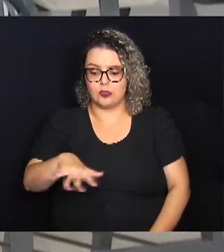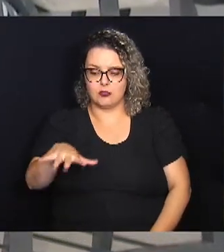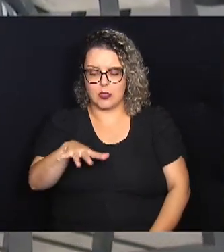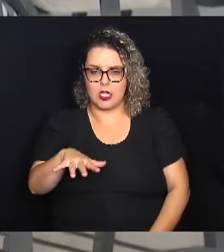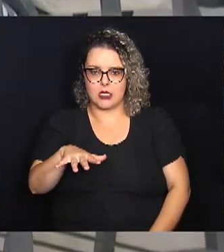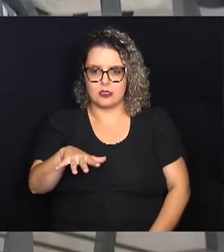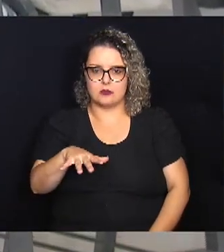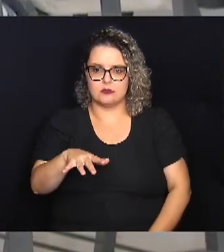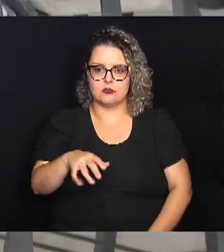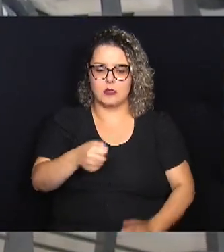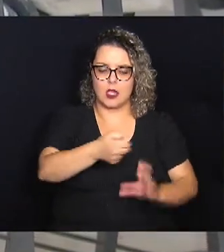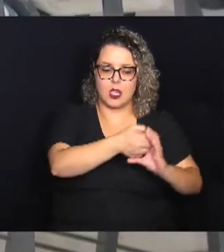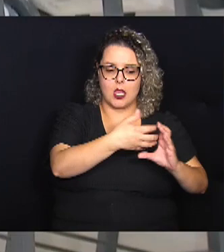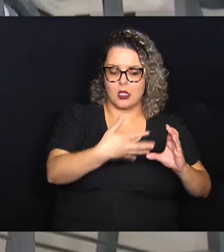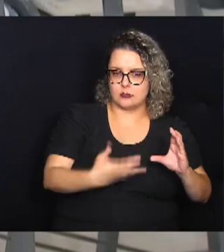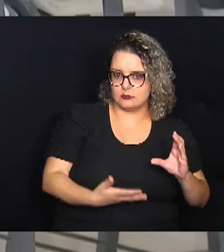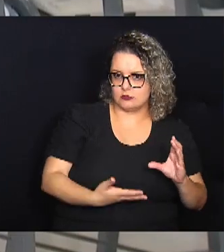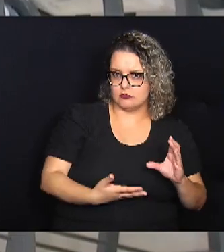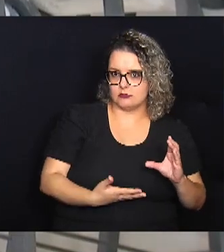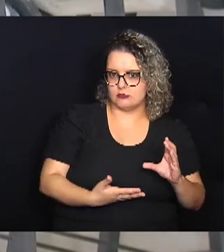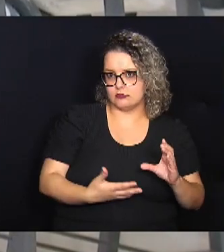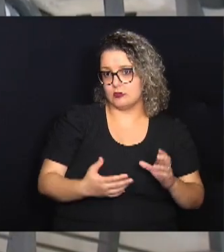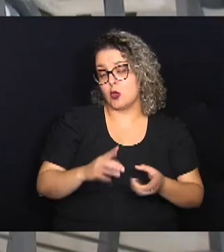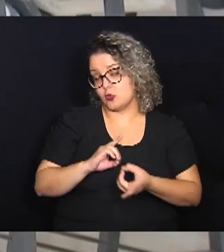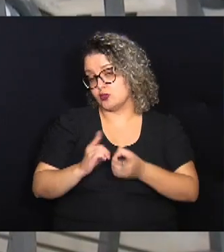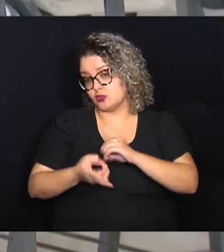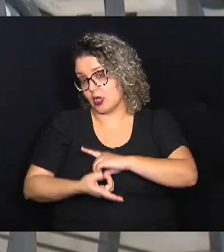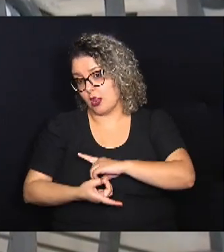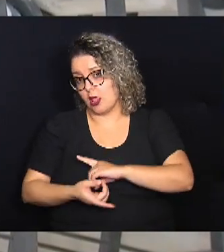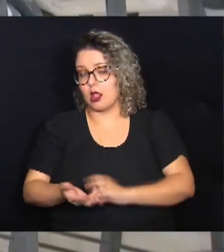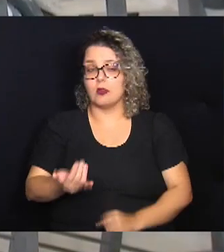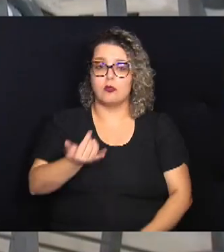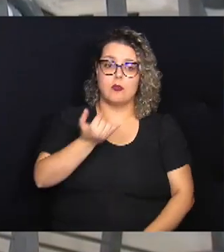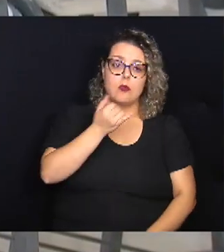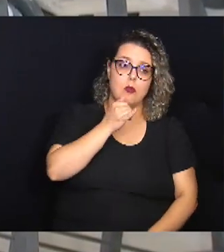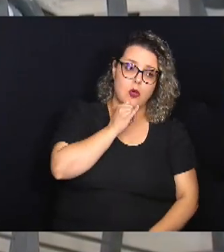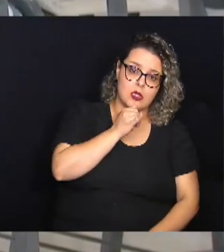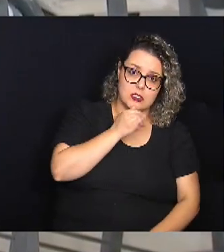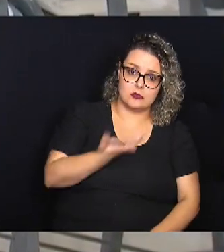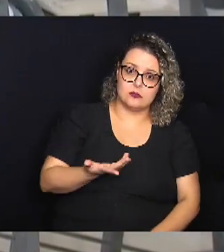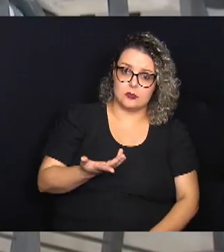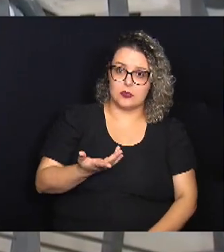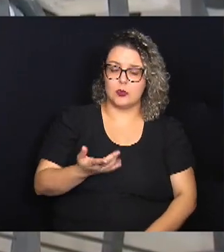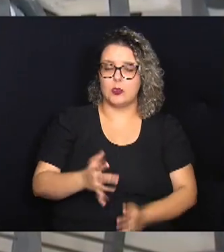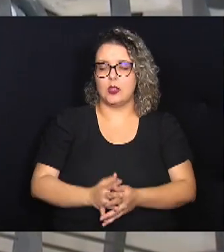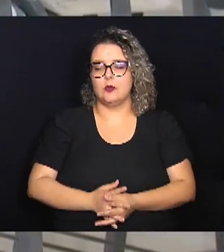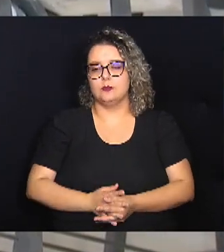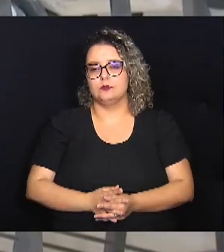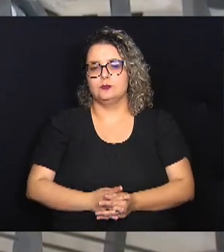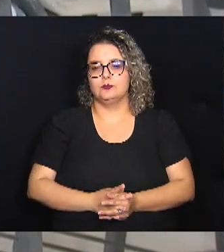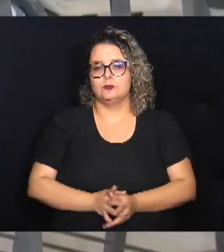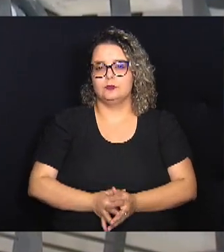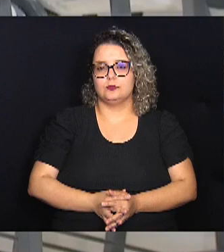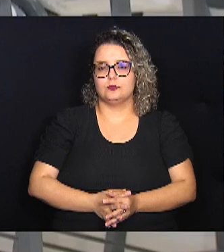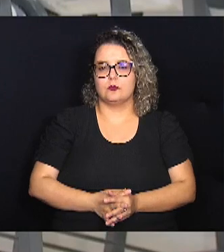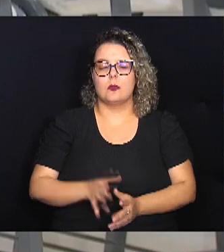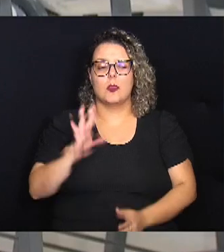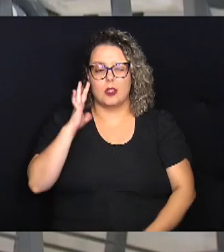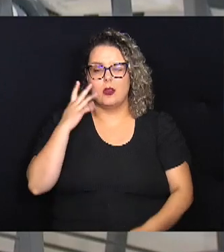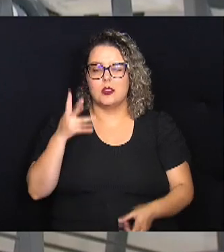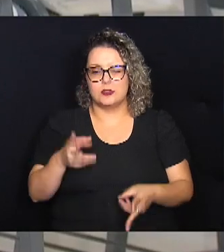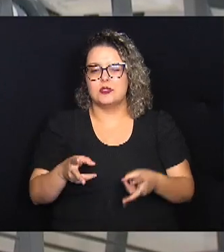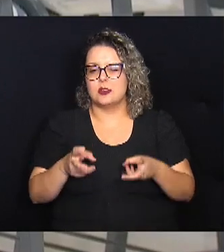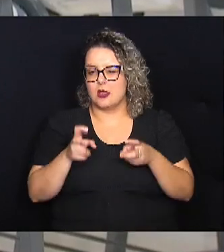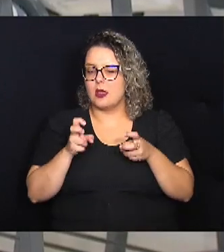caracterizam esse dialeto. Então, por exemplo, um traço que eu acho que é muito perceptível